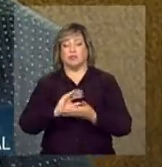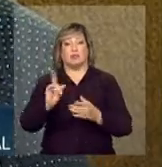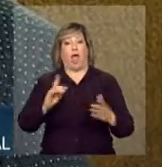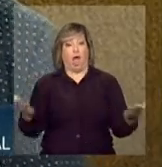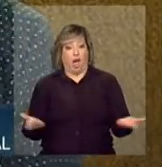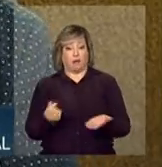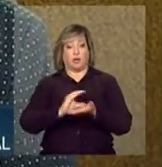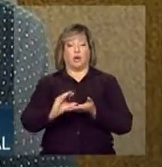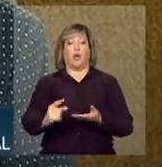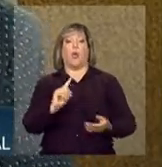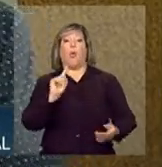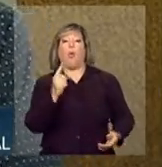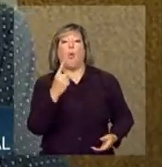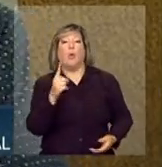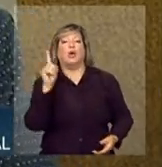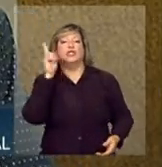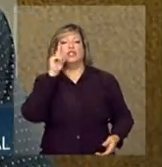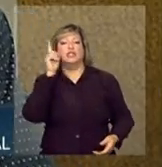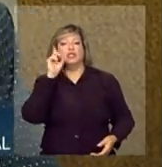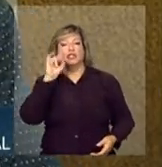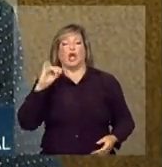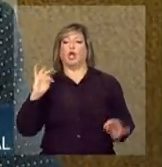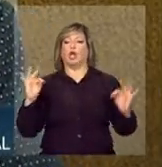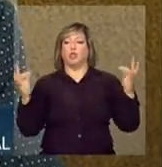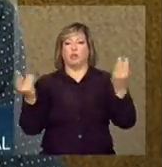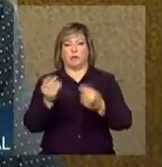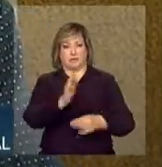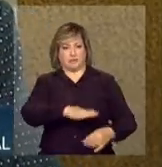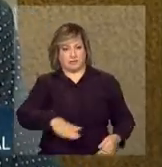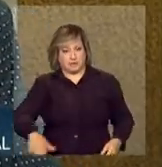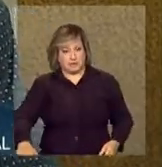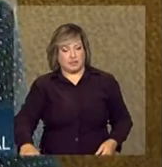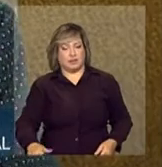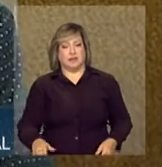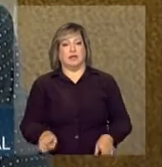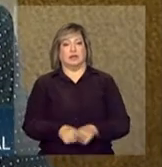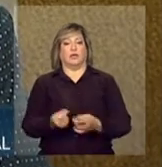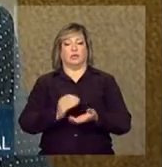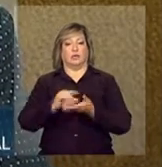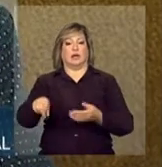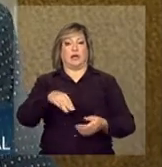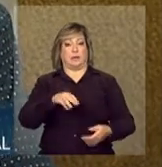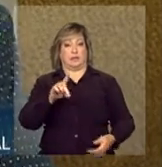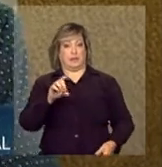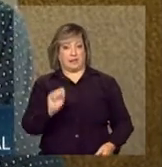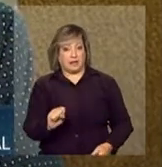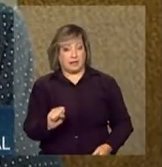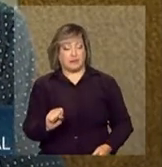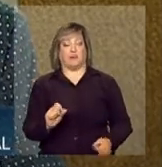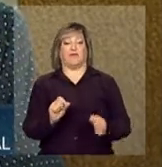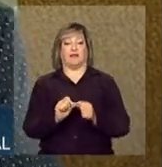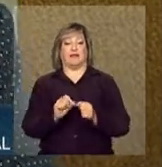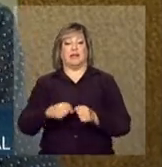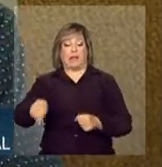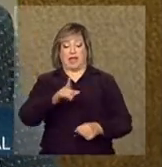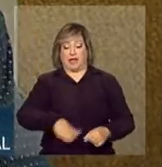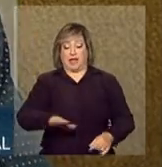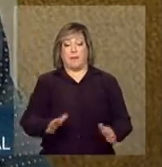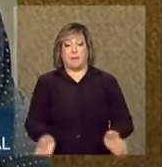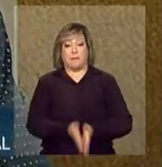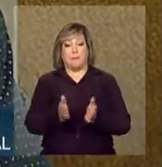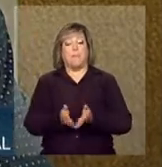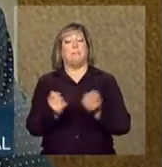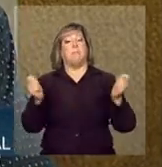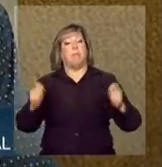estamos repassando R$1 por dia para todas as crianças e estamos investindo, através do MDS, para que as crianças pobres possam